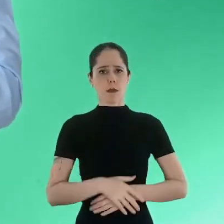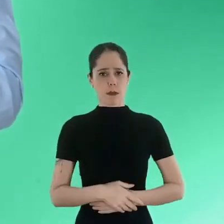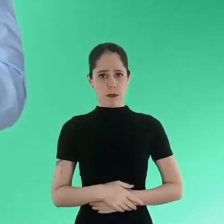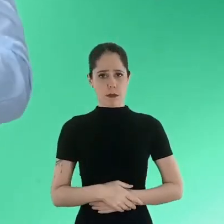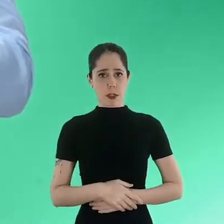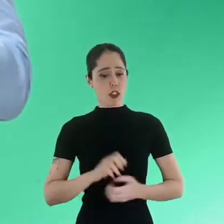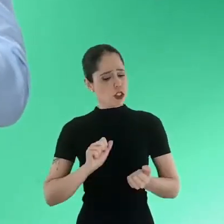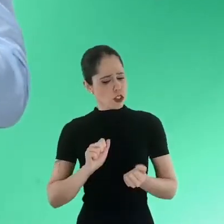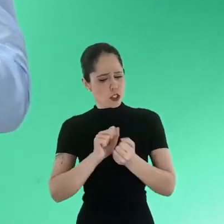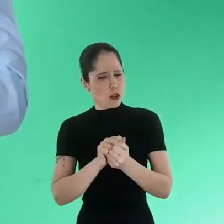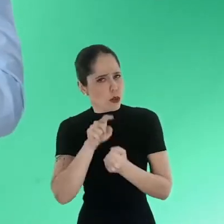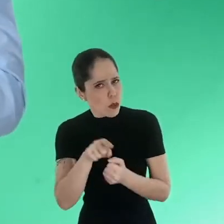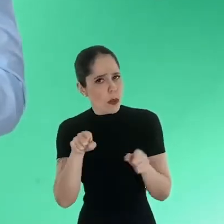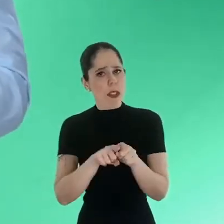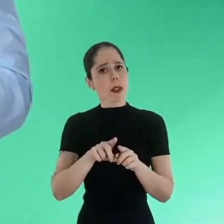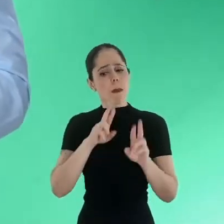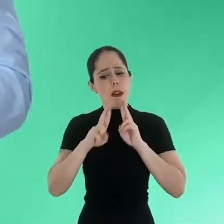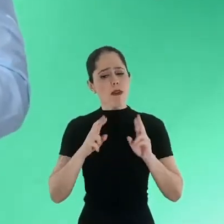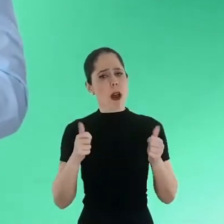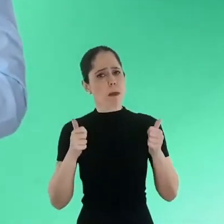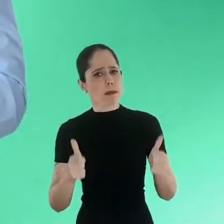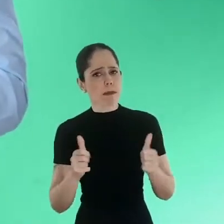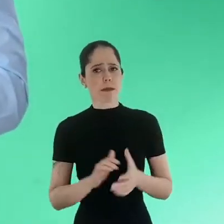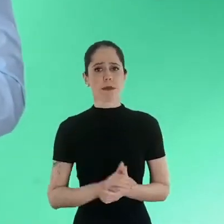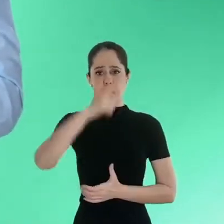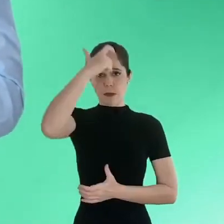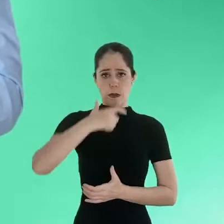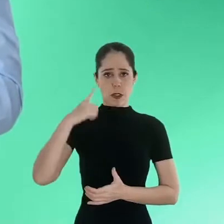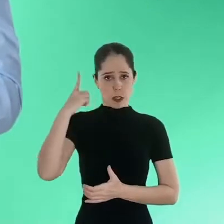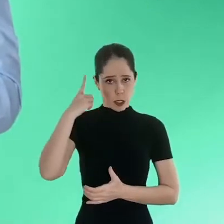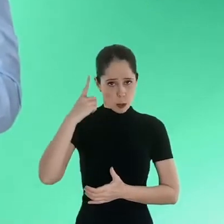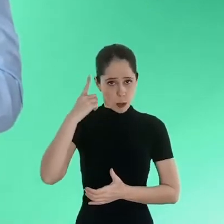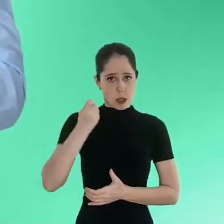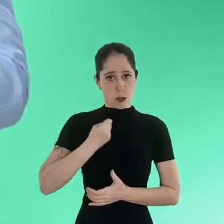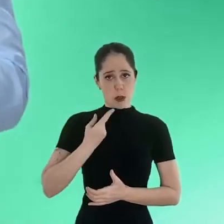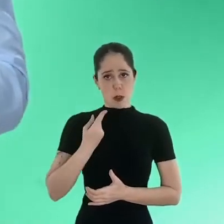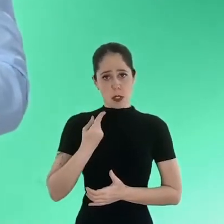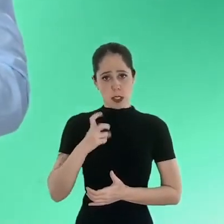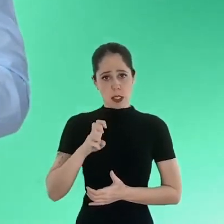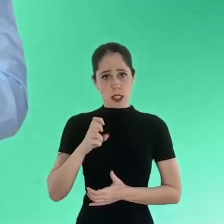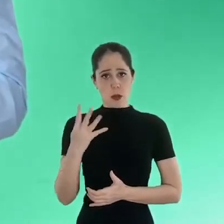desta maneira. Do teu lado e com resultado. Sou o deputado Zanquim,